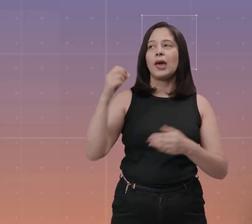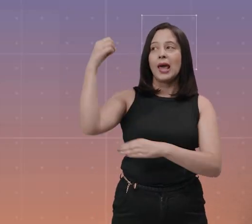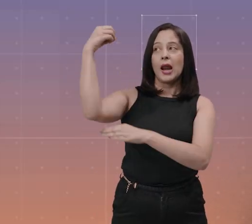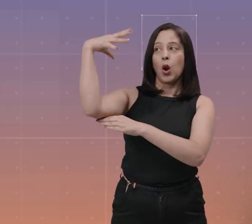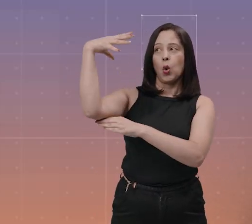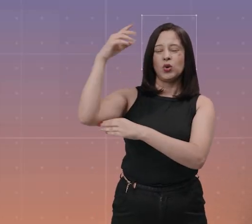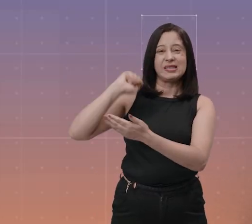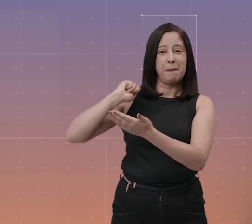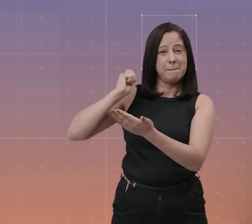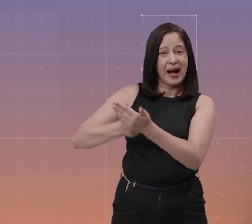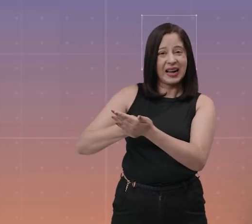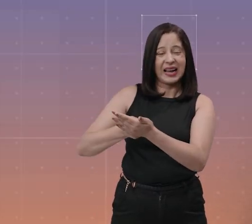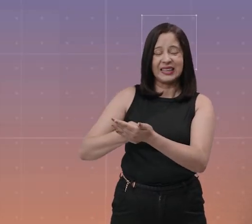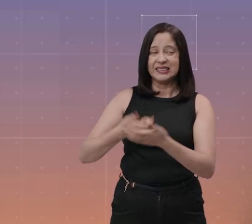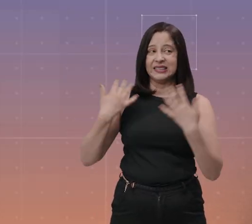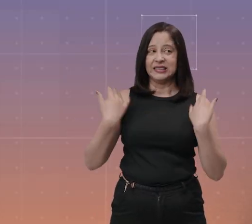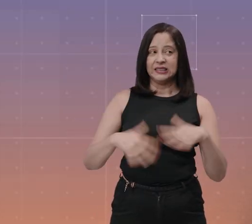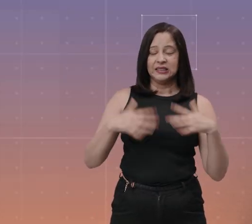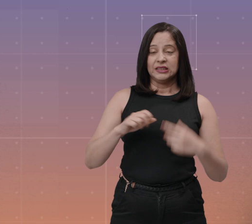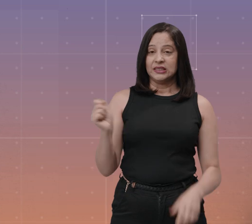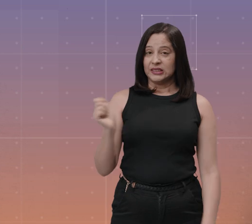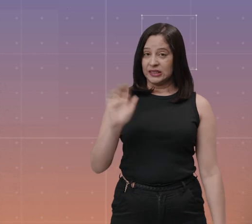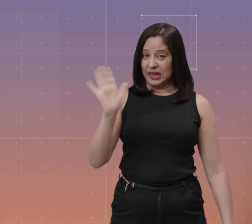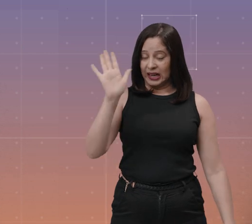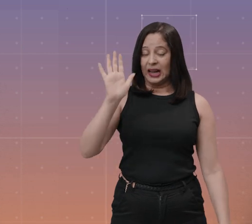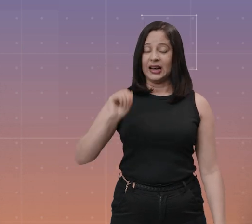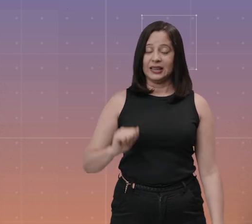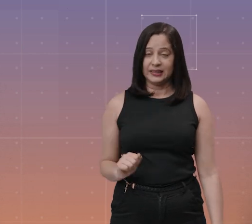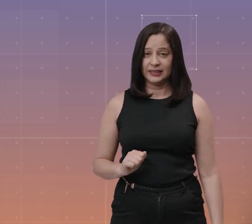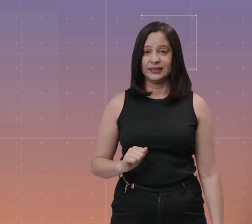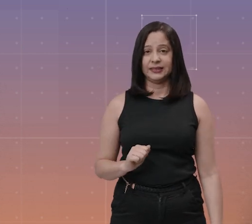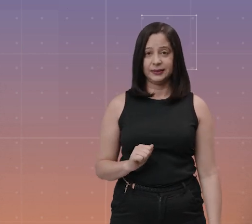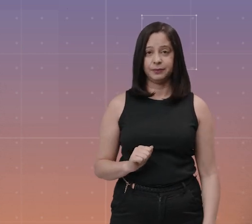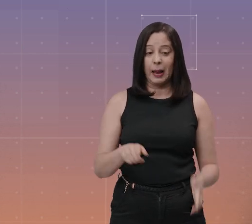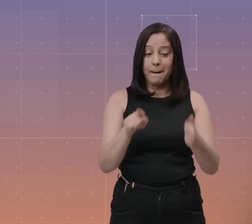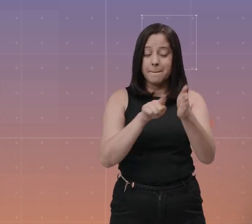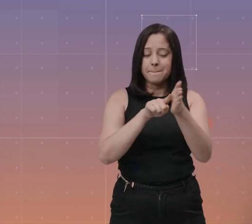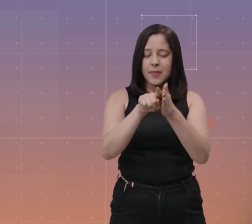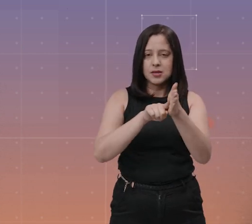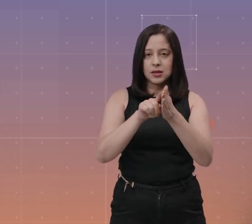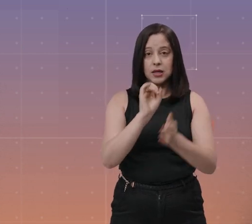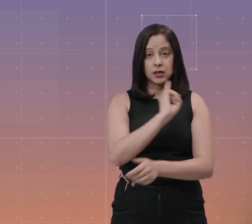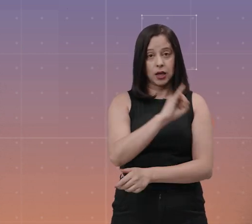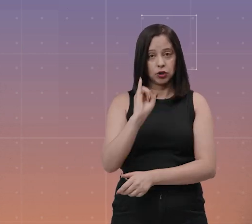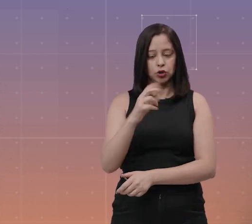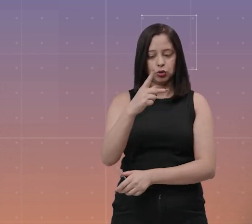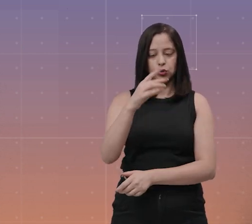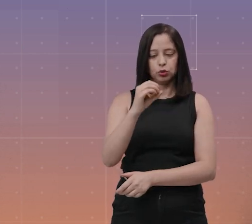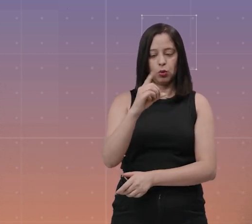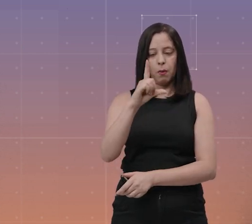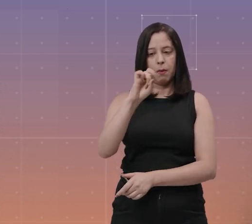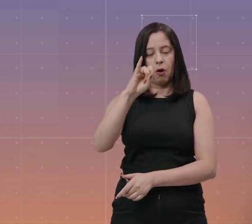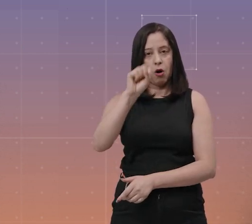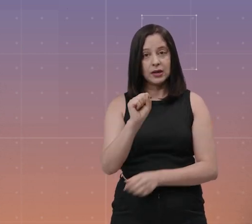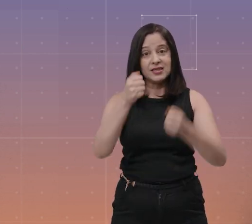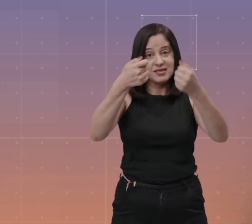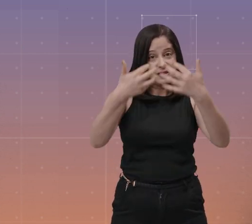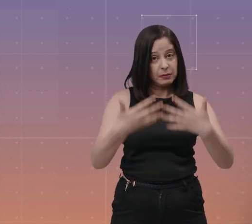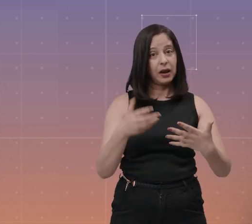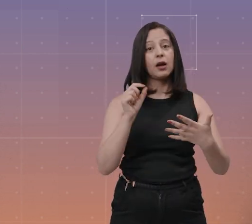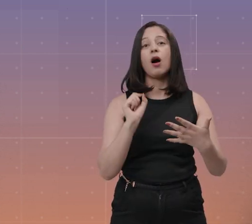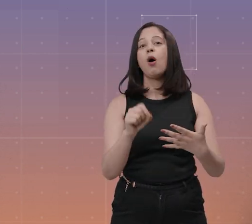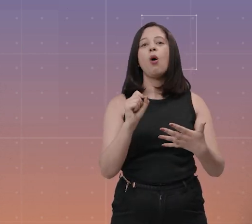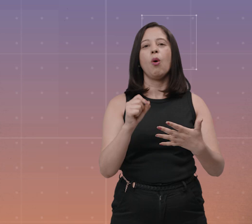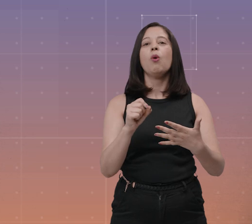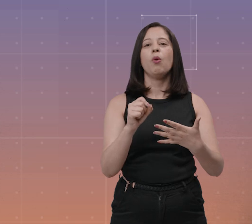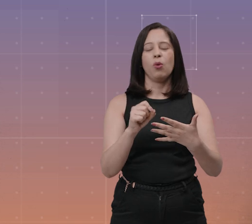gasto com energia elétrica, que pesa no orçamento de boa parte dos brasileiros. Uma pesquisa do Instituto Polis